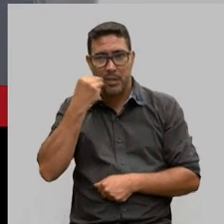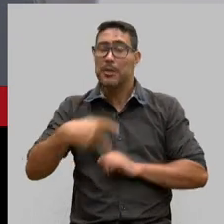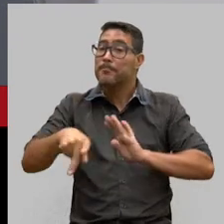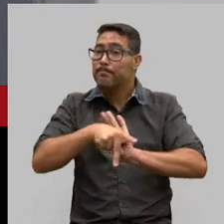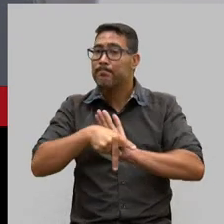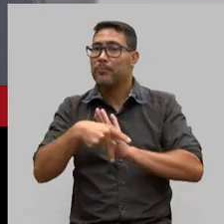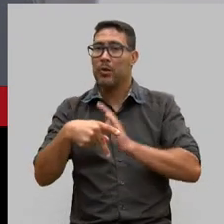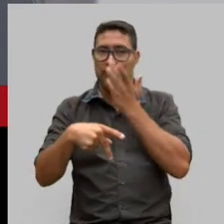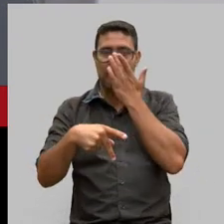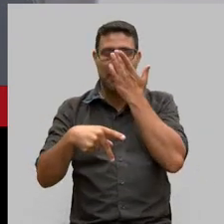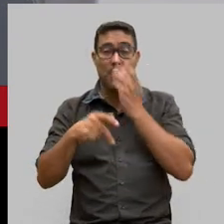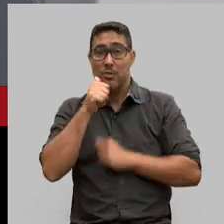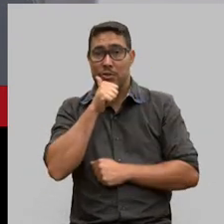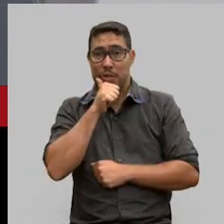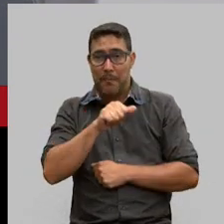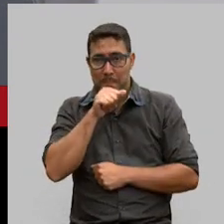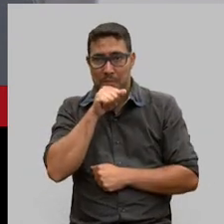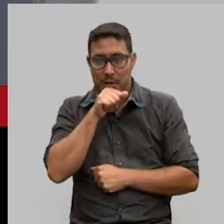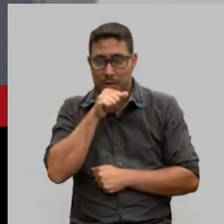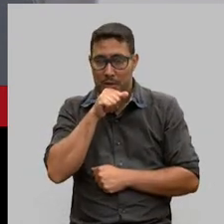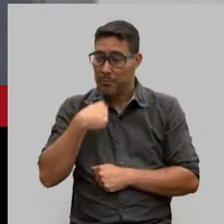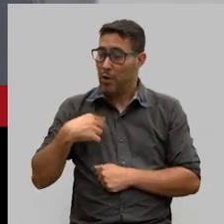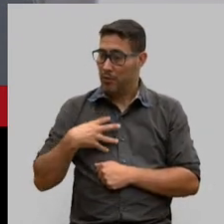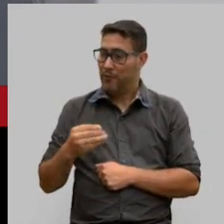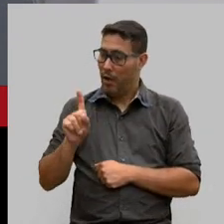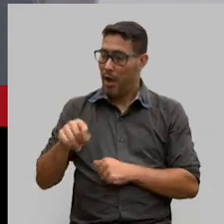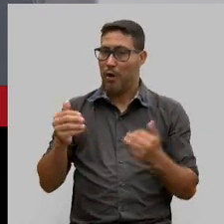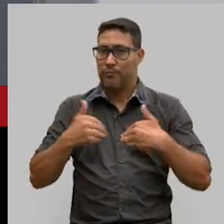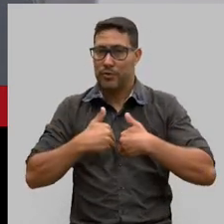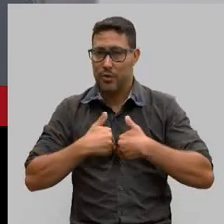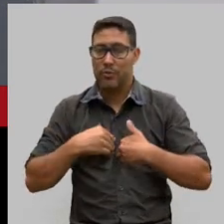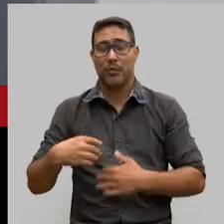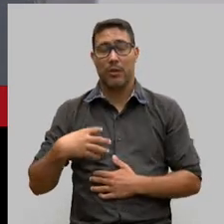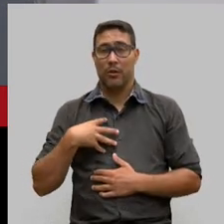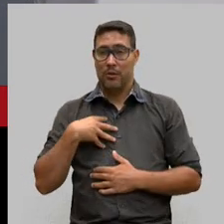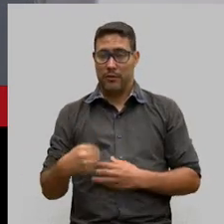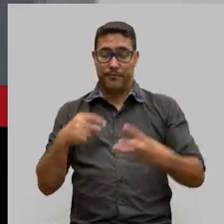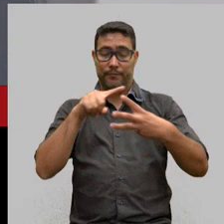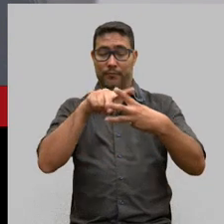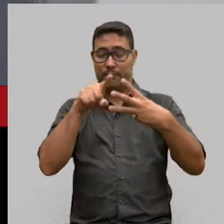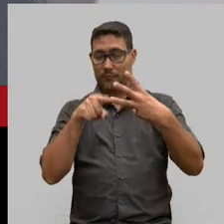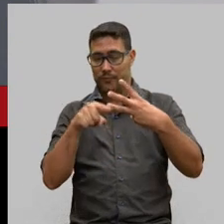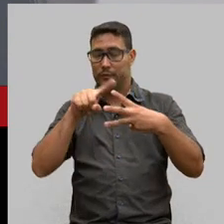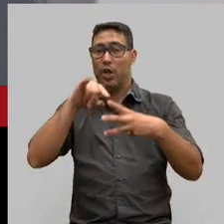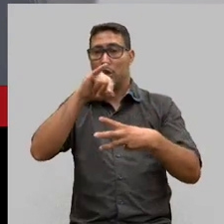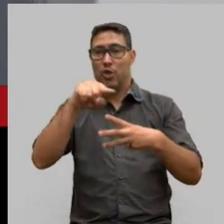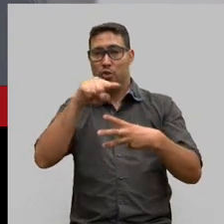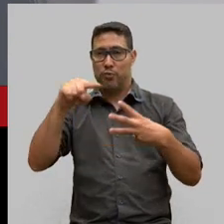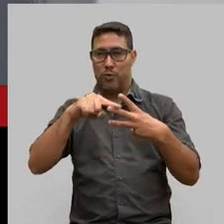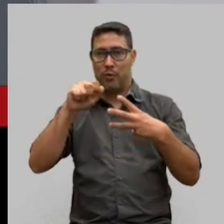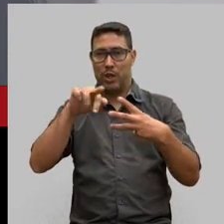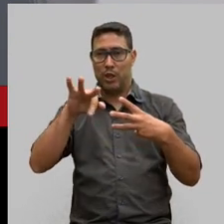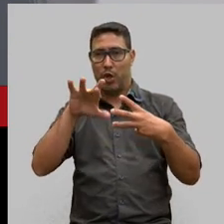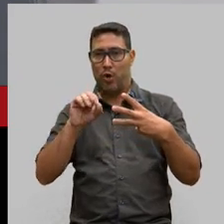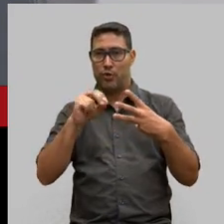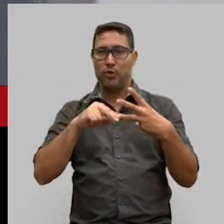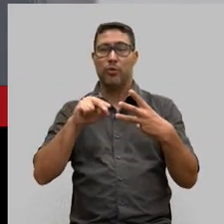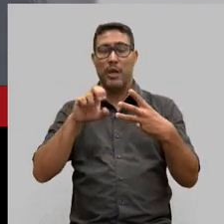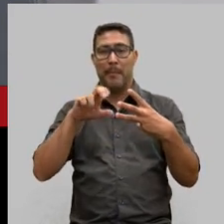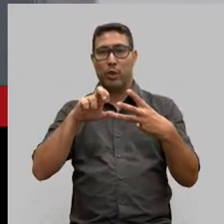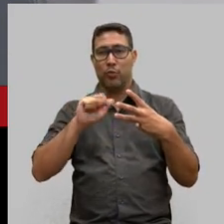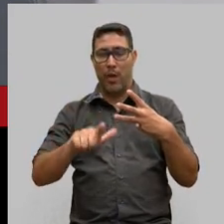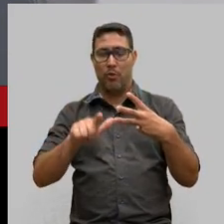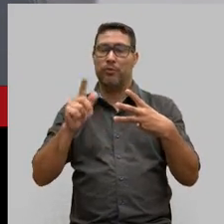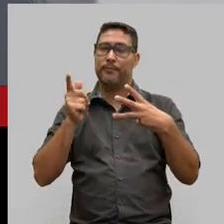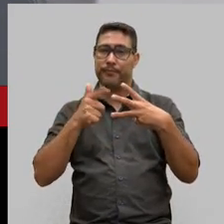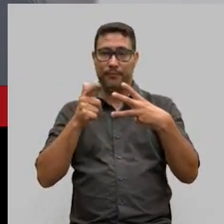uma mãe de criança autista eu tenho três filhos João Antônio e o Manoel e o Antônio meu filho do